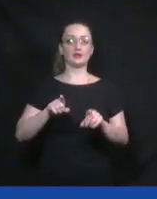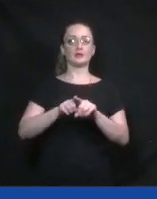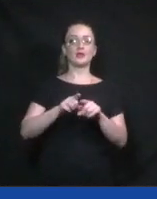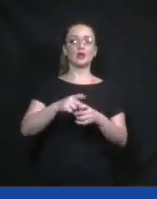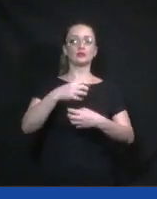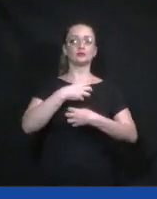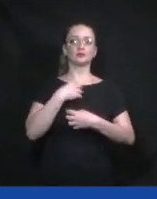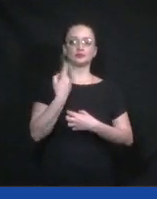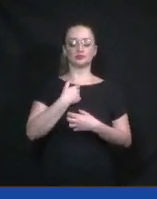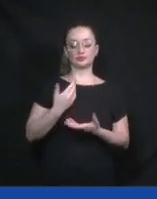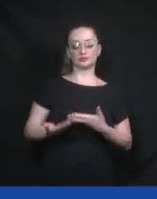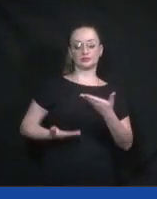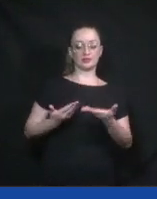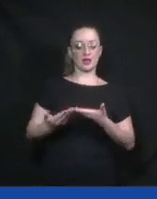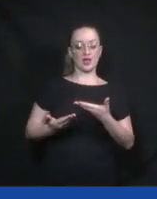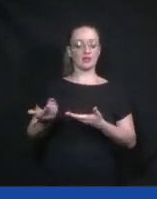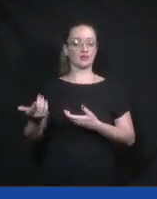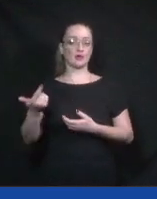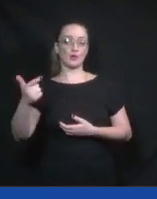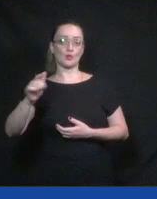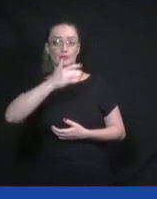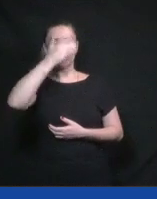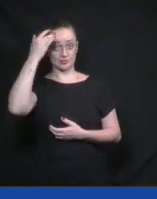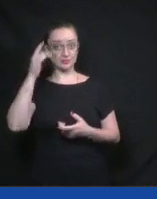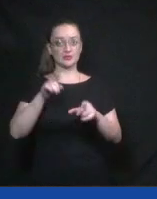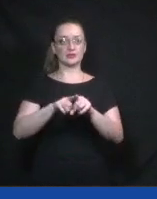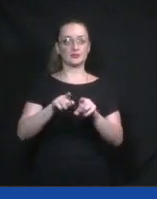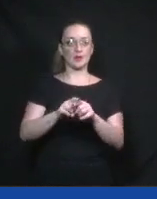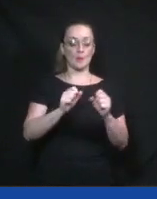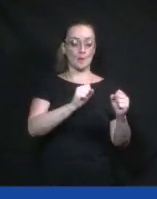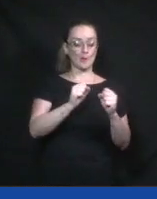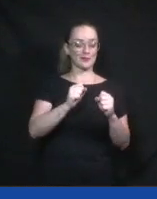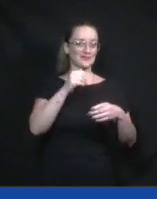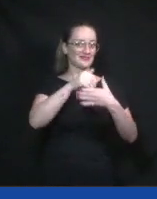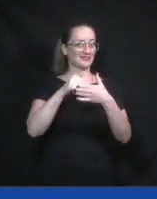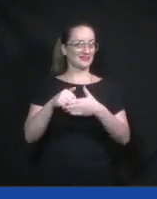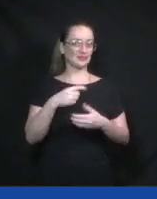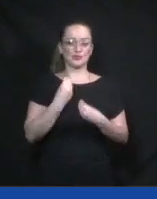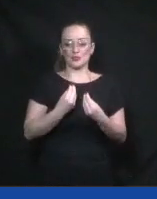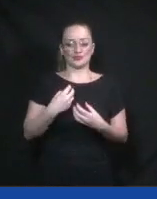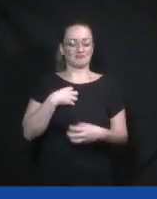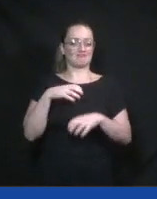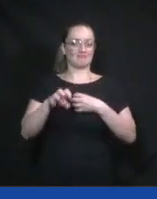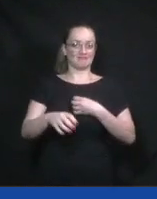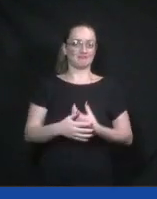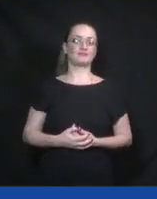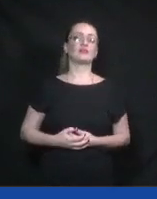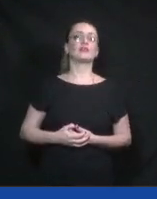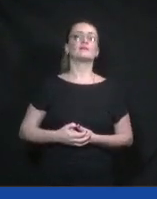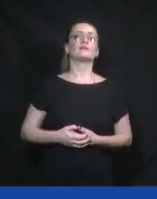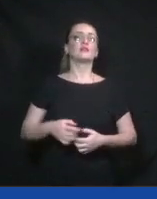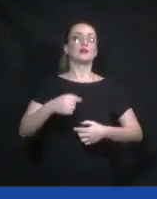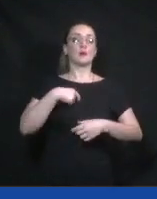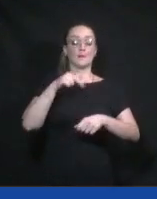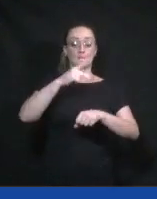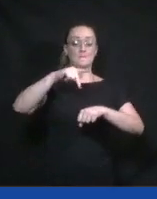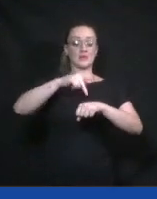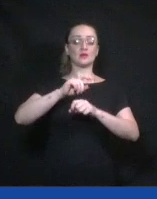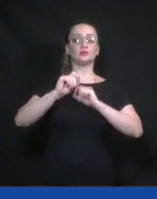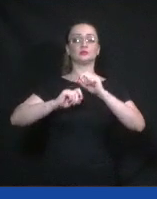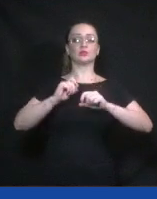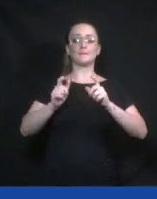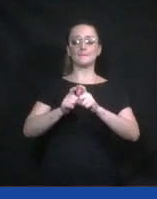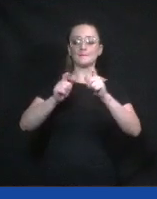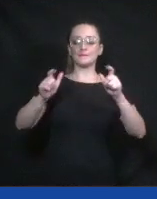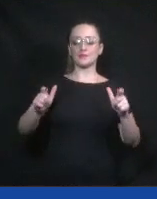gente lida também não somos com os outros mas também um poder e com as eleições nós temos um país em que boa parte da população